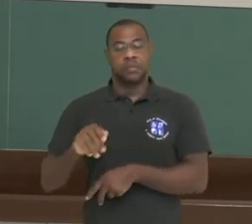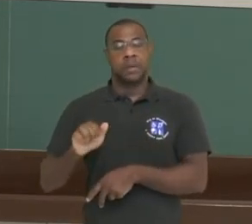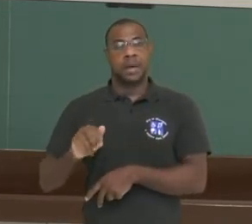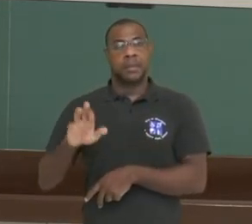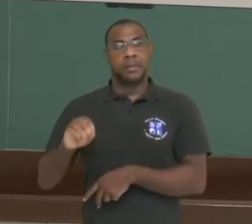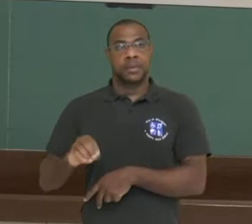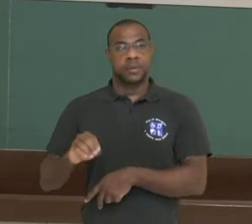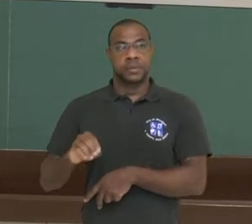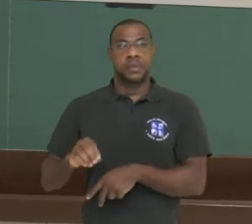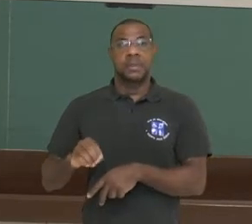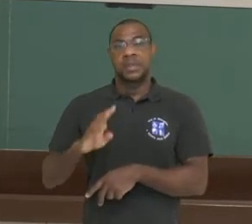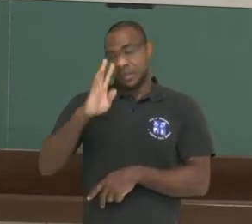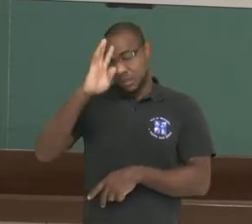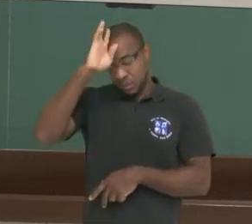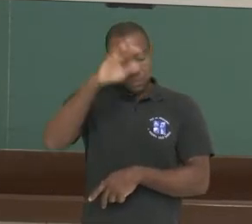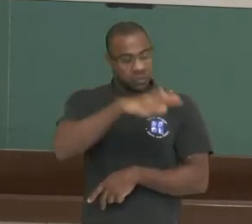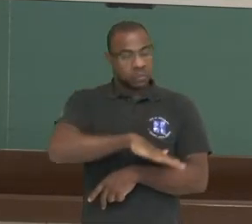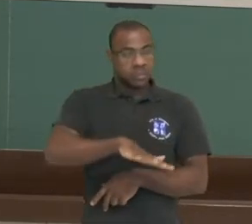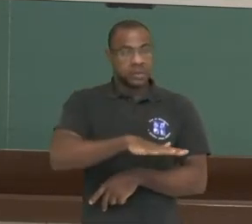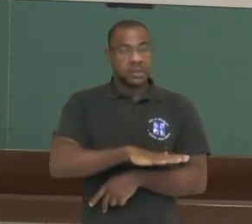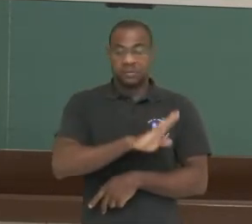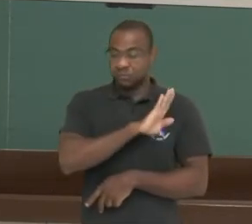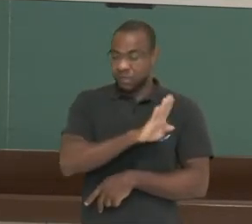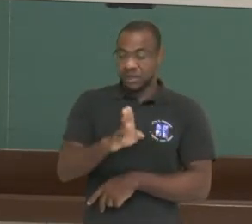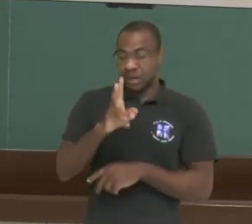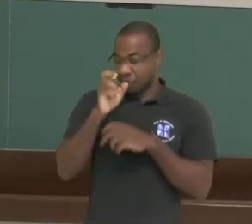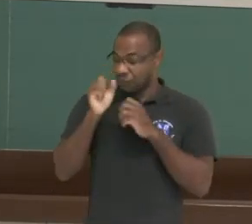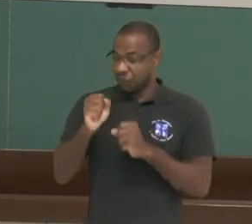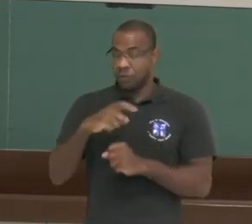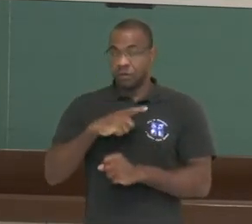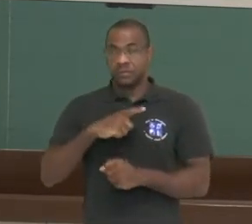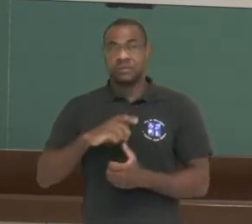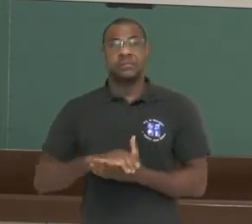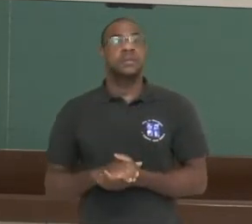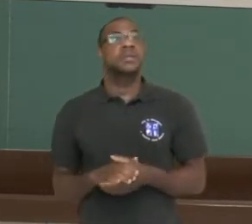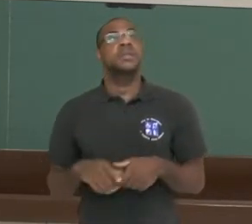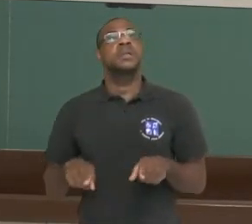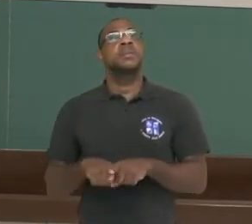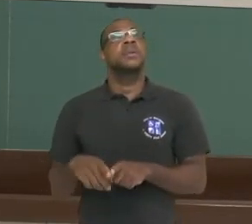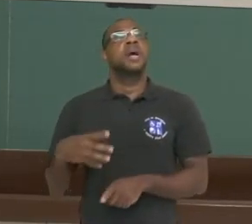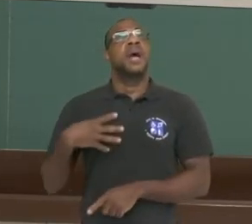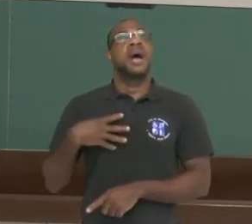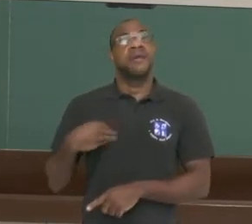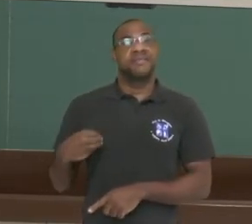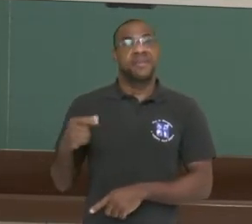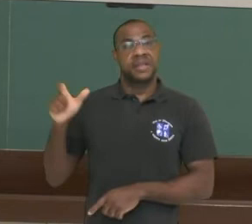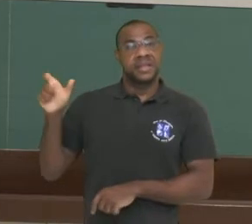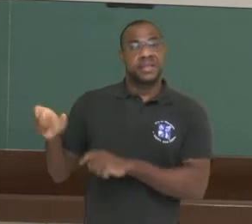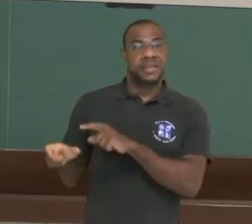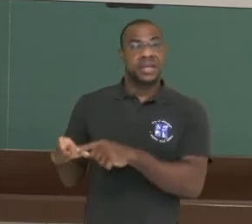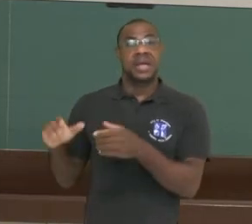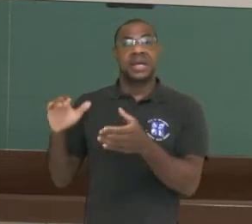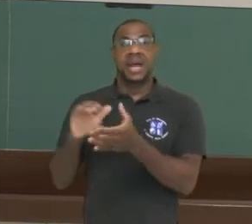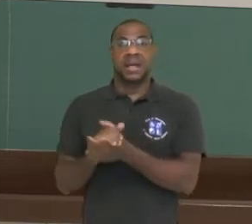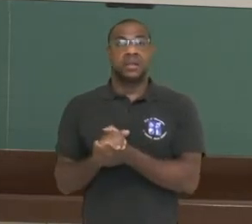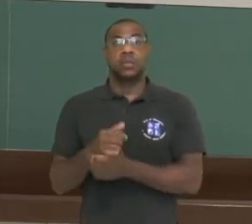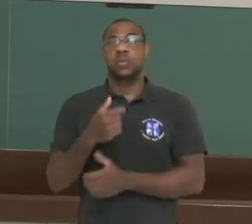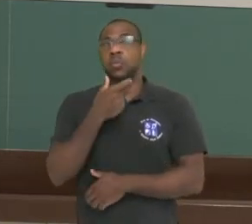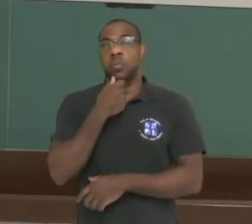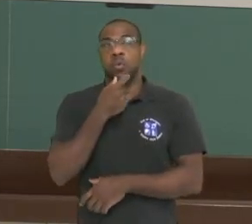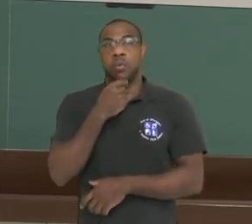os romanos era bem direta, era muito forte. Além disso, sua filha casou-se com o imperador romano Honório. Olha que